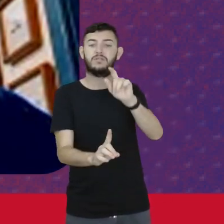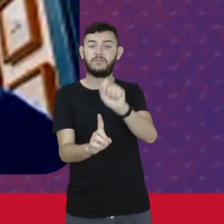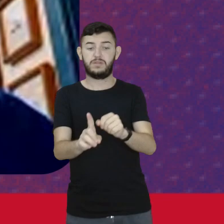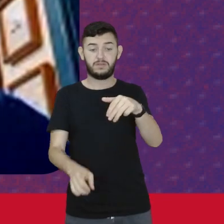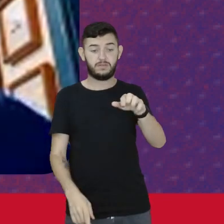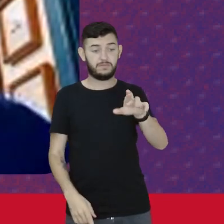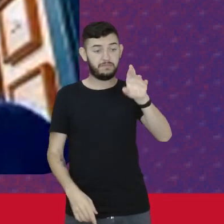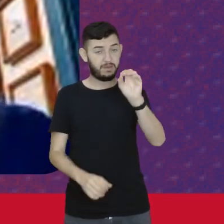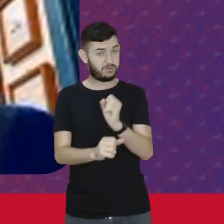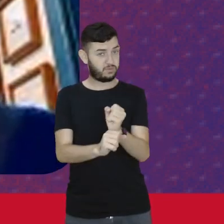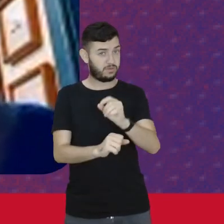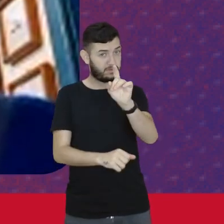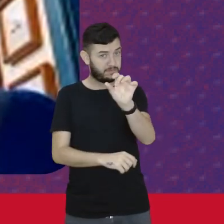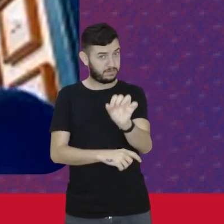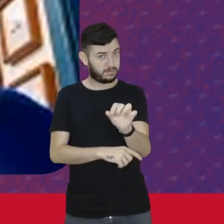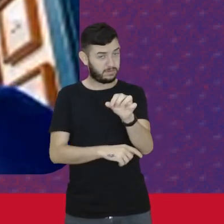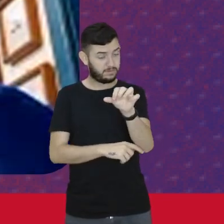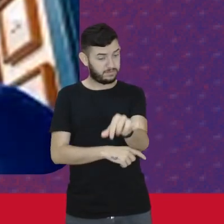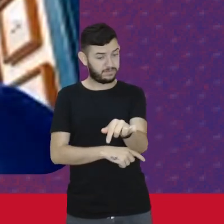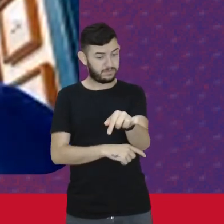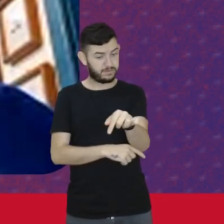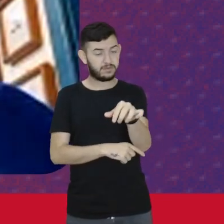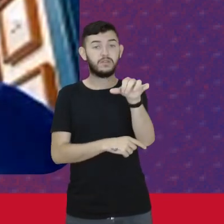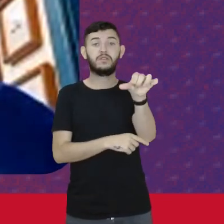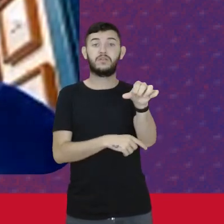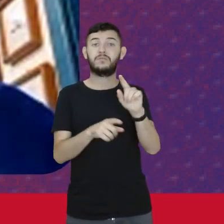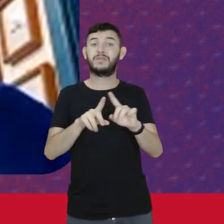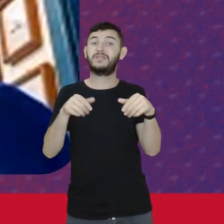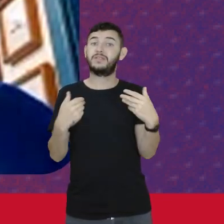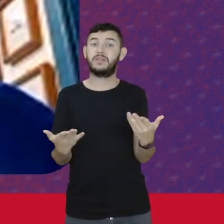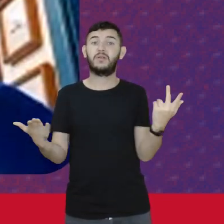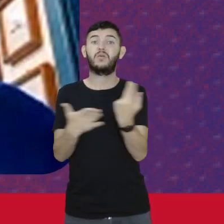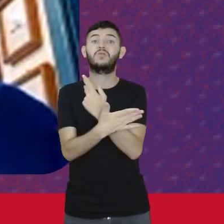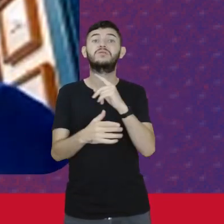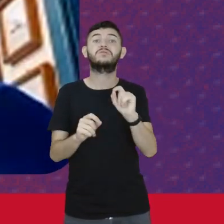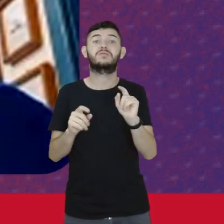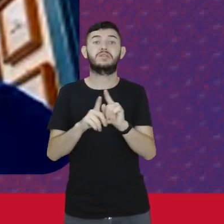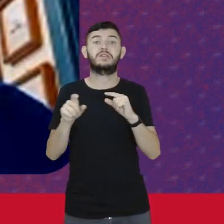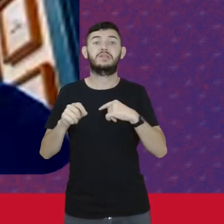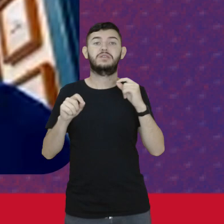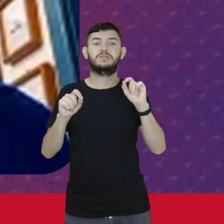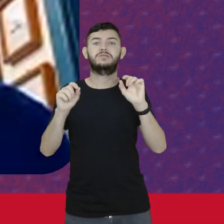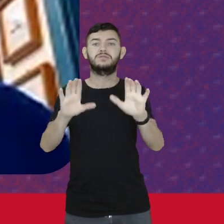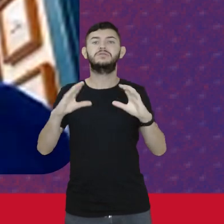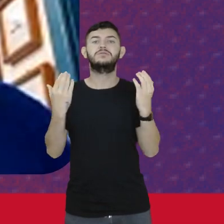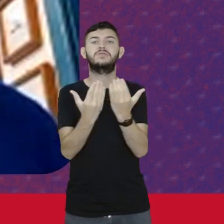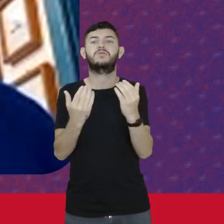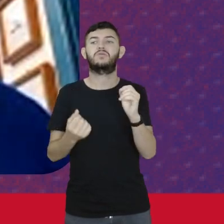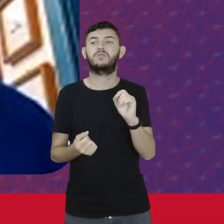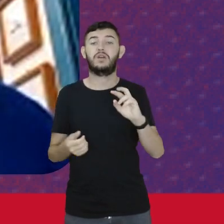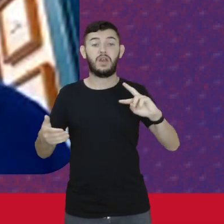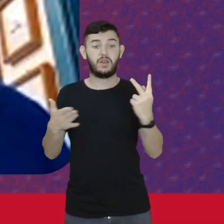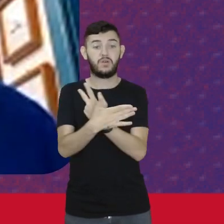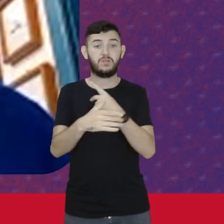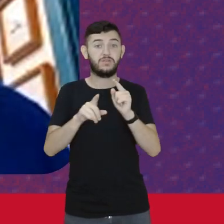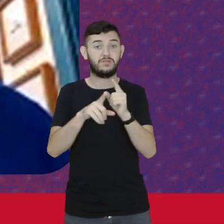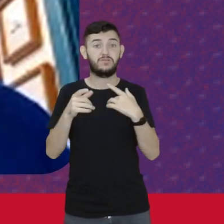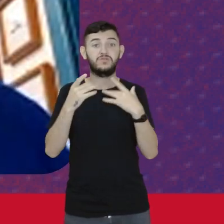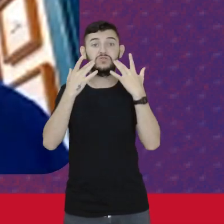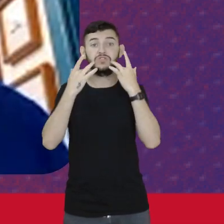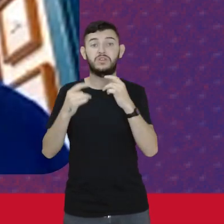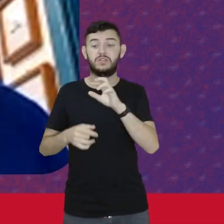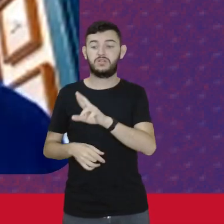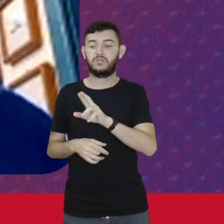1979. Aliás, esse congresso se deu aqui no Teatro Ruth Escobar,